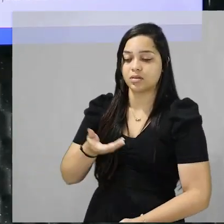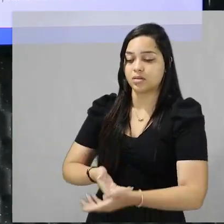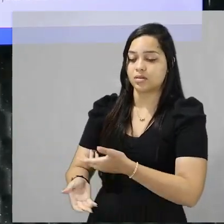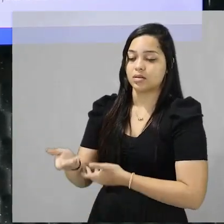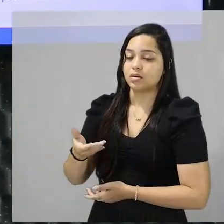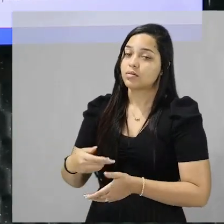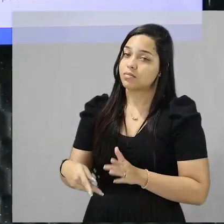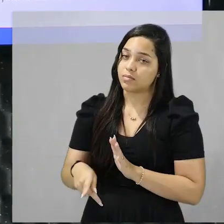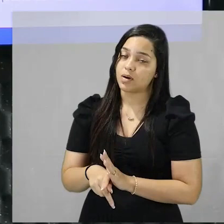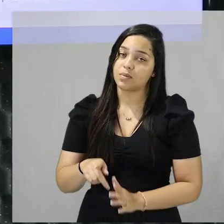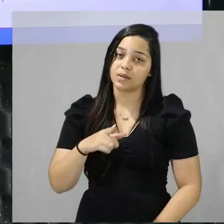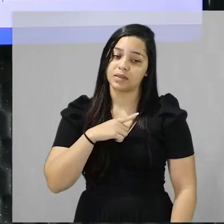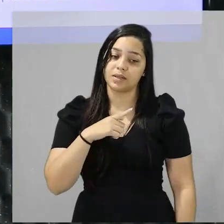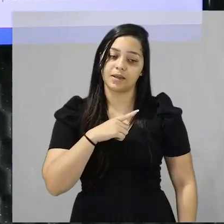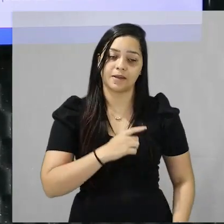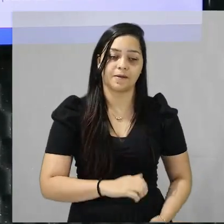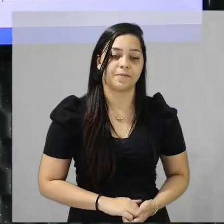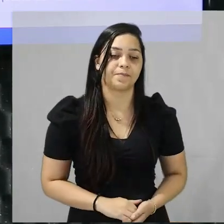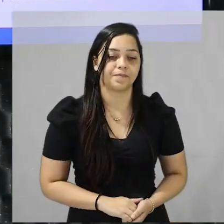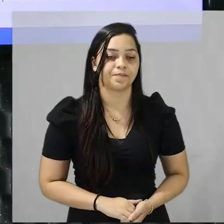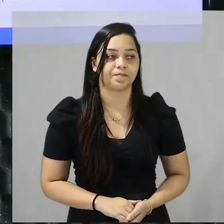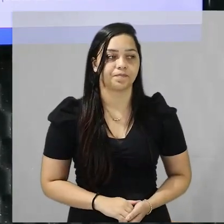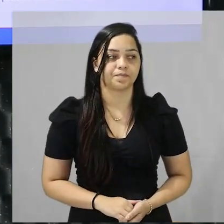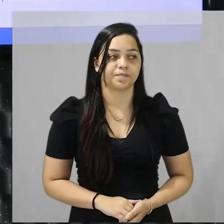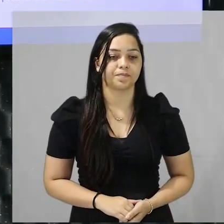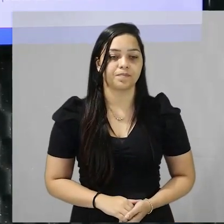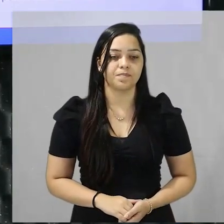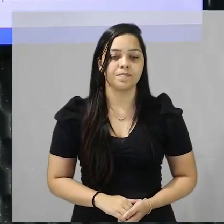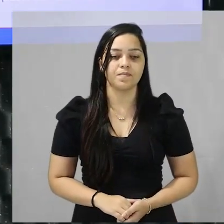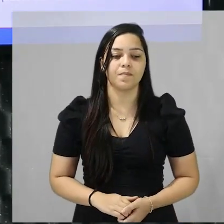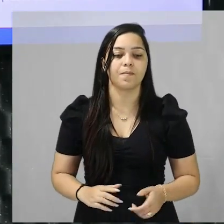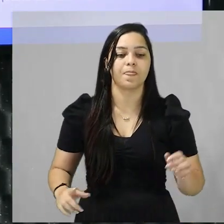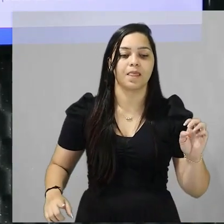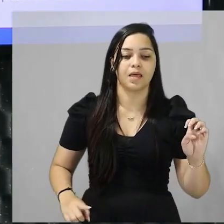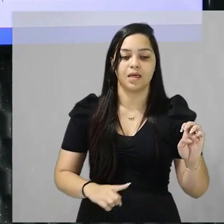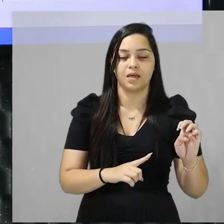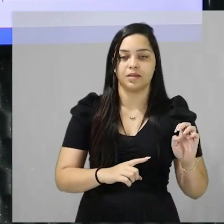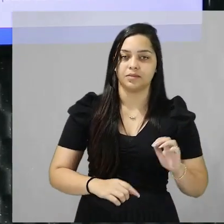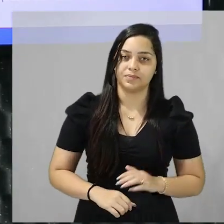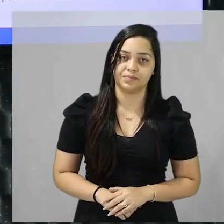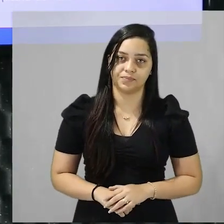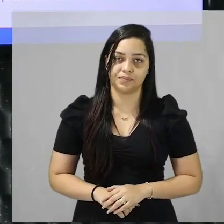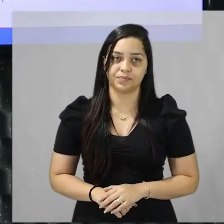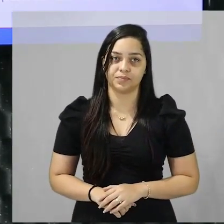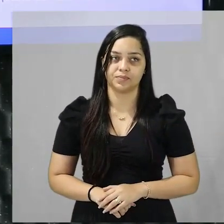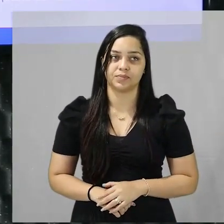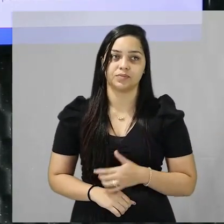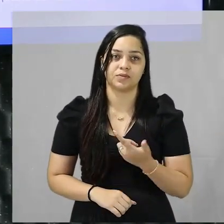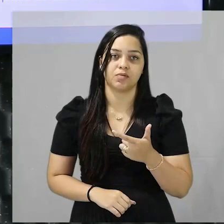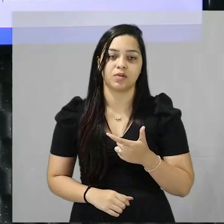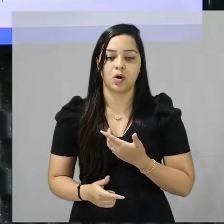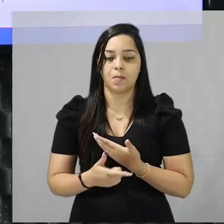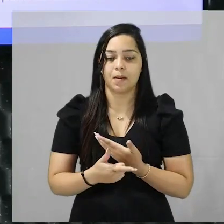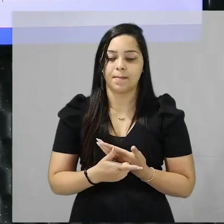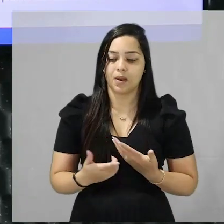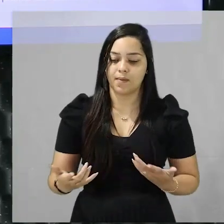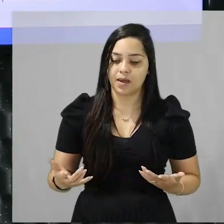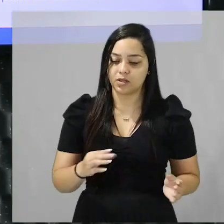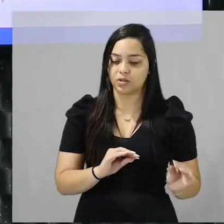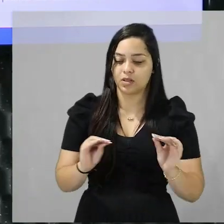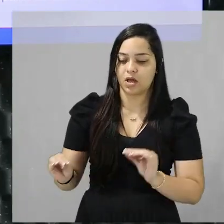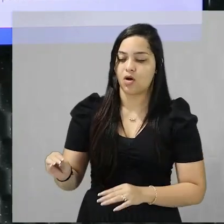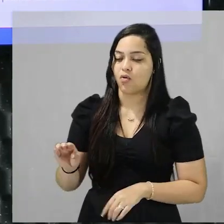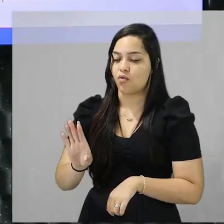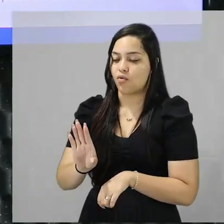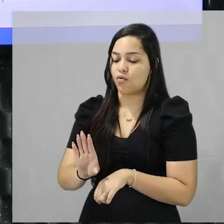nessa regulação. Então, ficou muito distante isso aqui. Ela não tem o papel de transferir